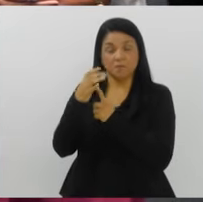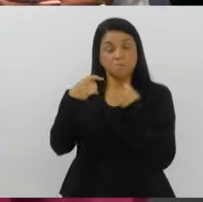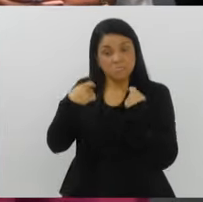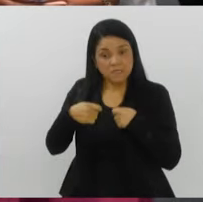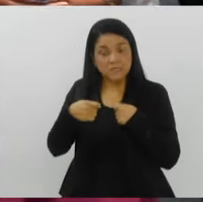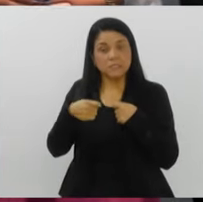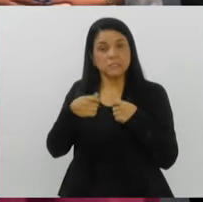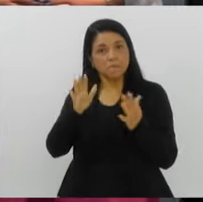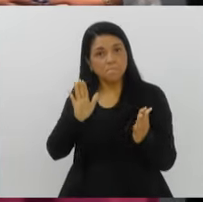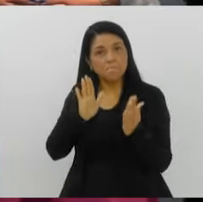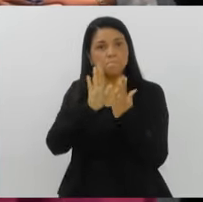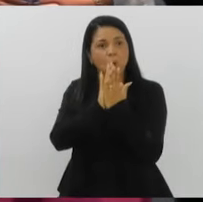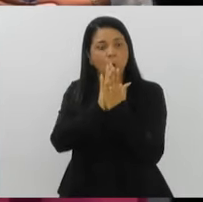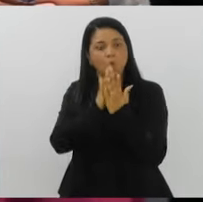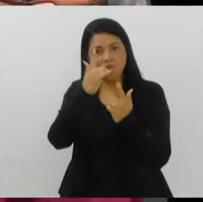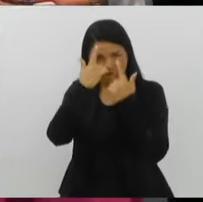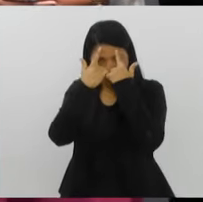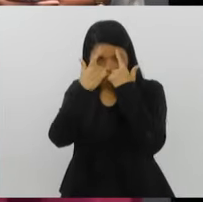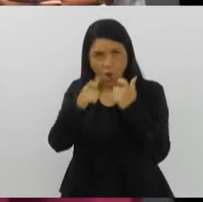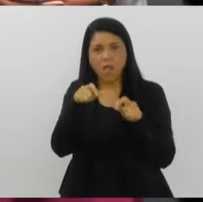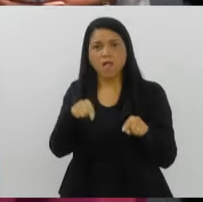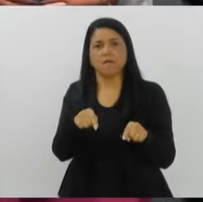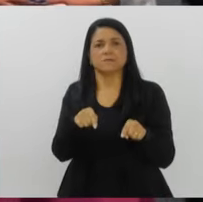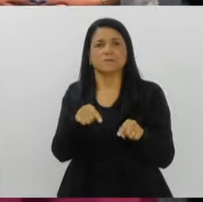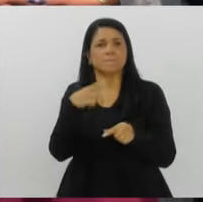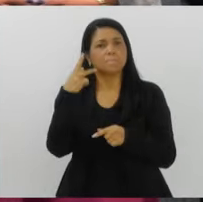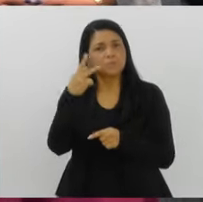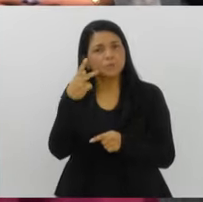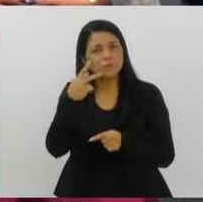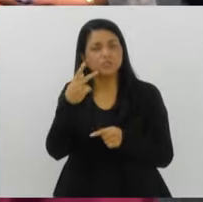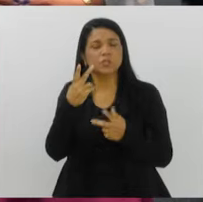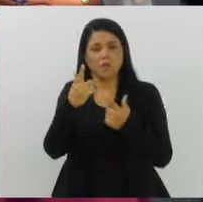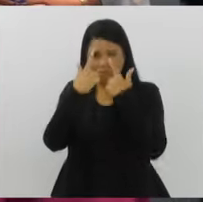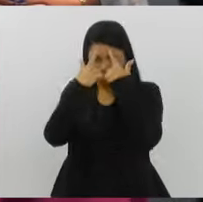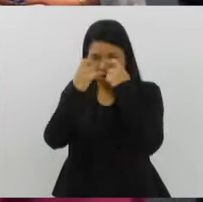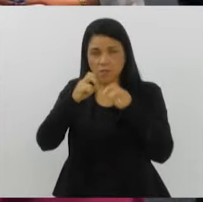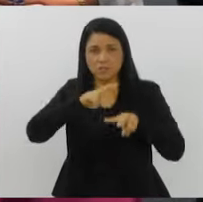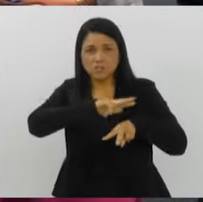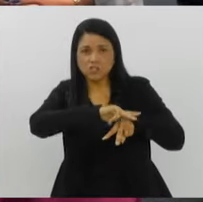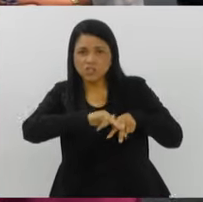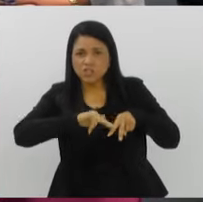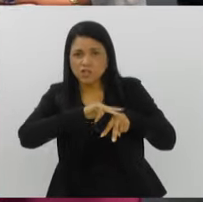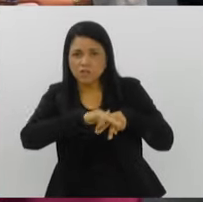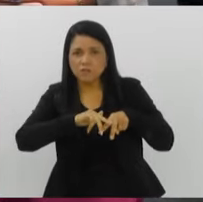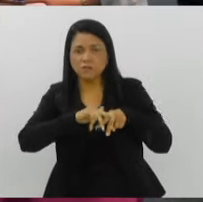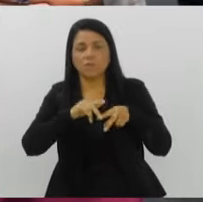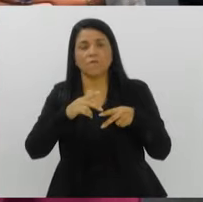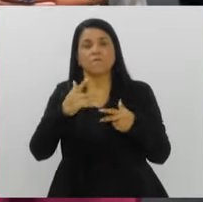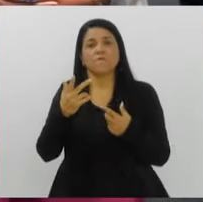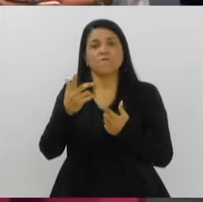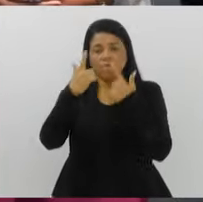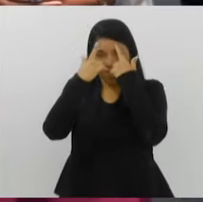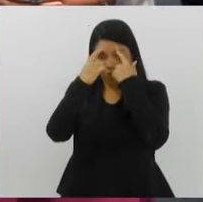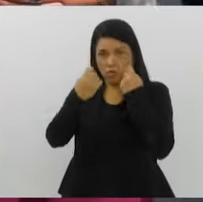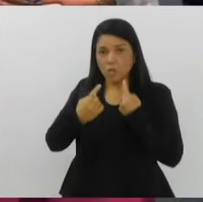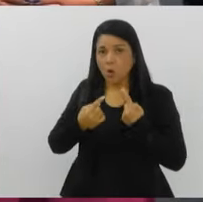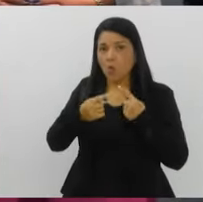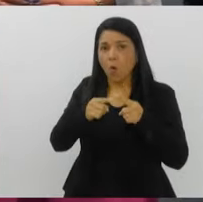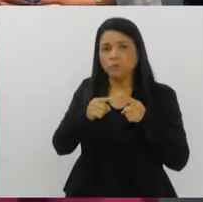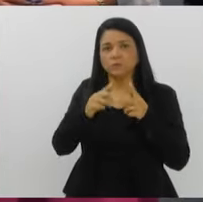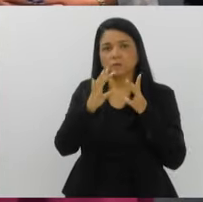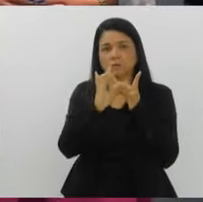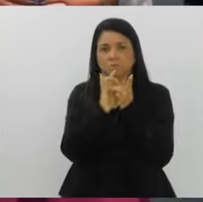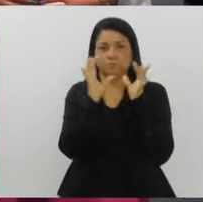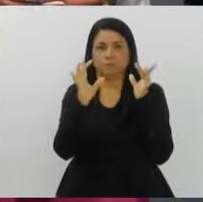ele é. Uma violência política, uma violência de gênero, uma violência contra a democracia, uma vez que se